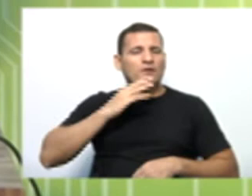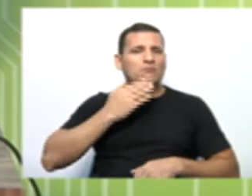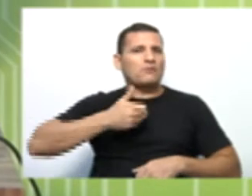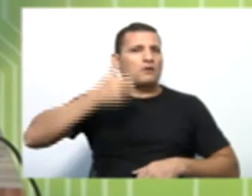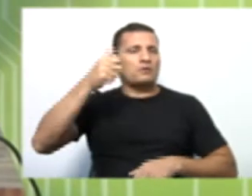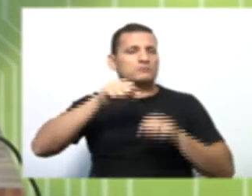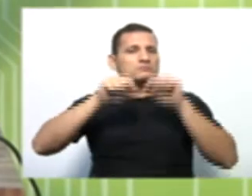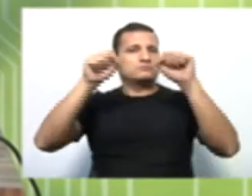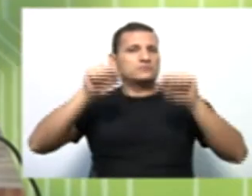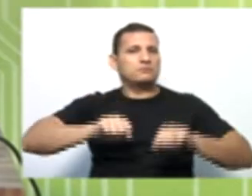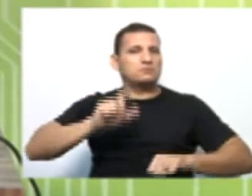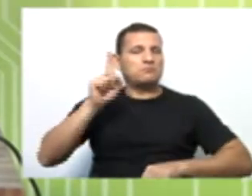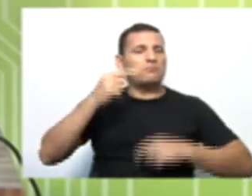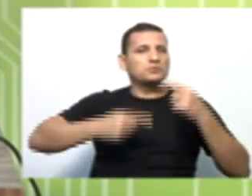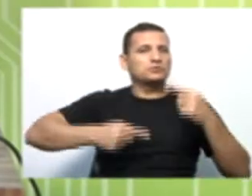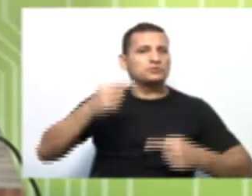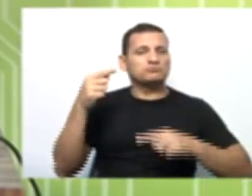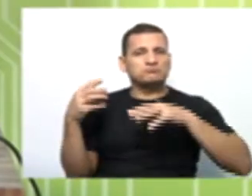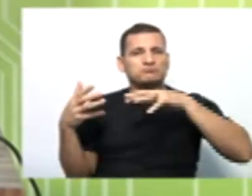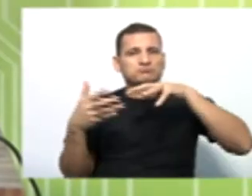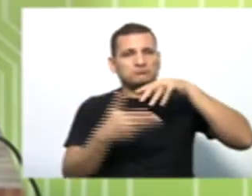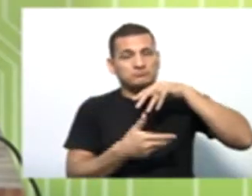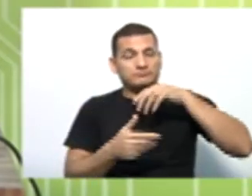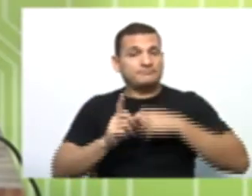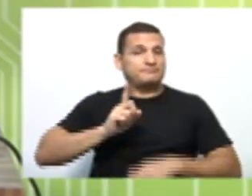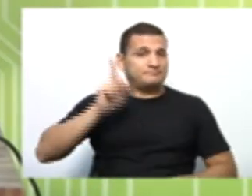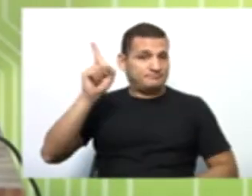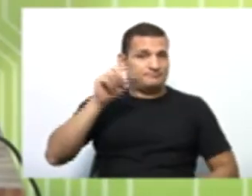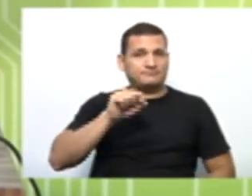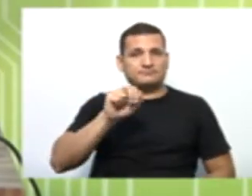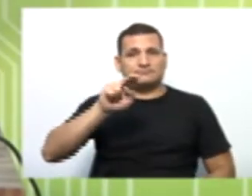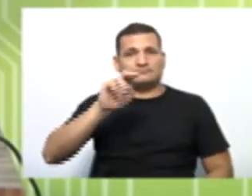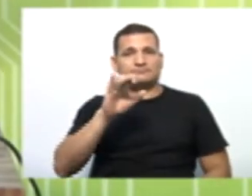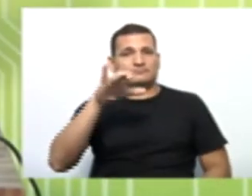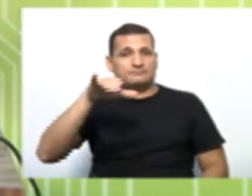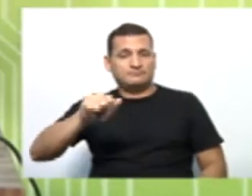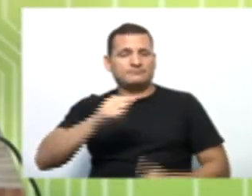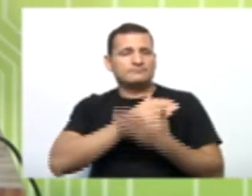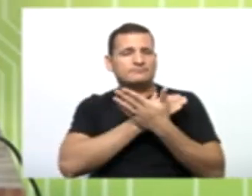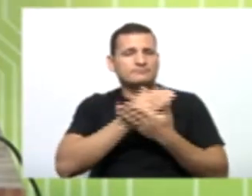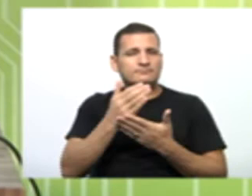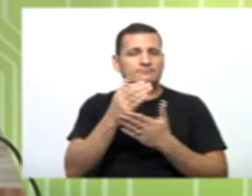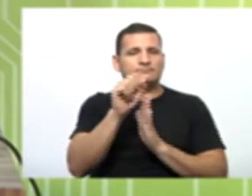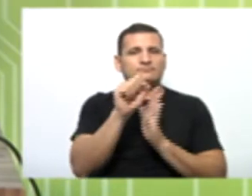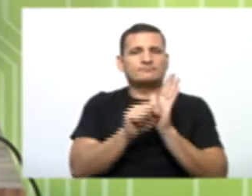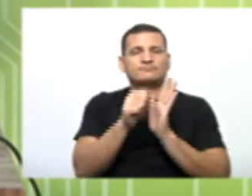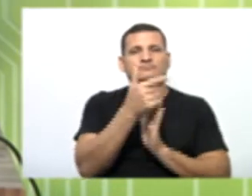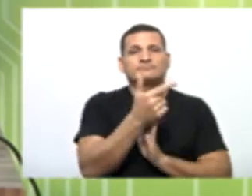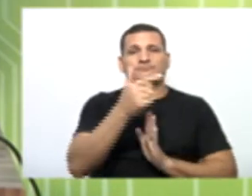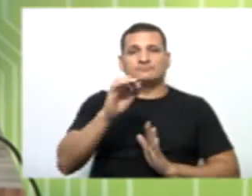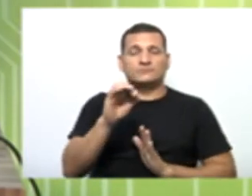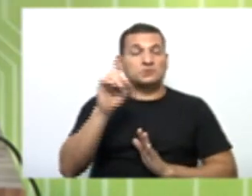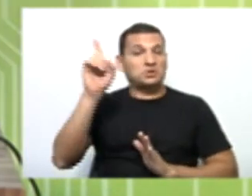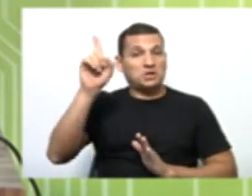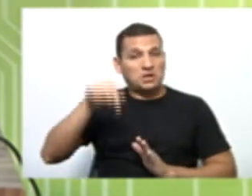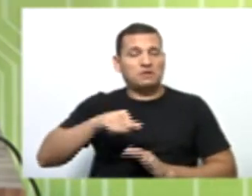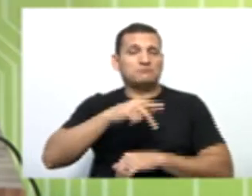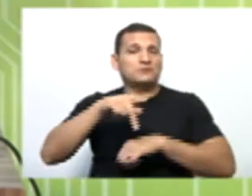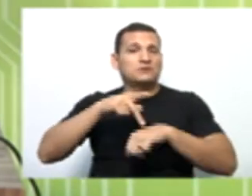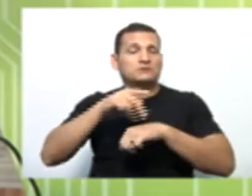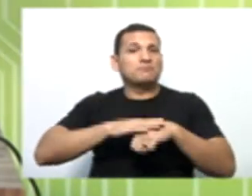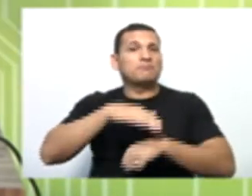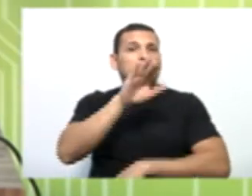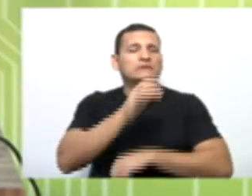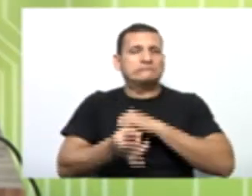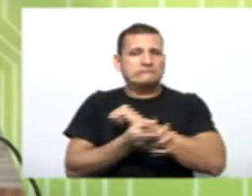sistemas políticos do mundo. A Suécia, para quem não sabe, no início do século XX, professor Wesley, era um dos países mais corruptos